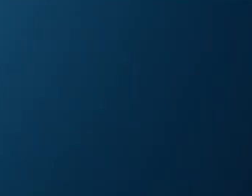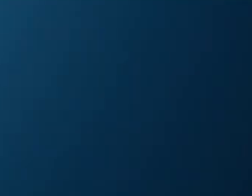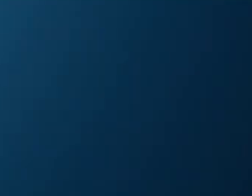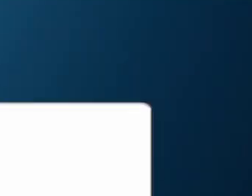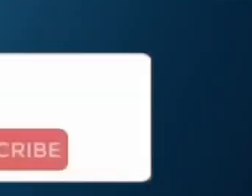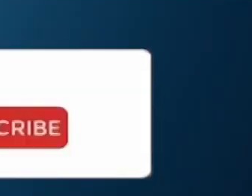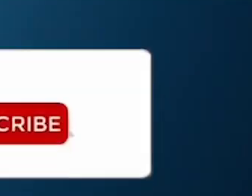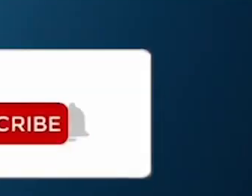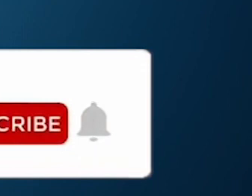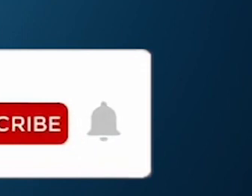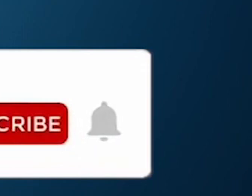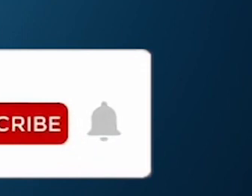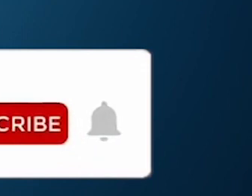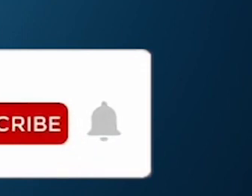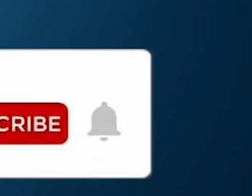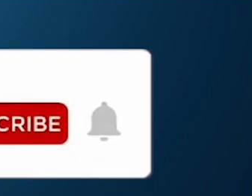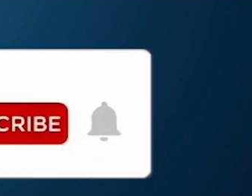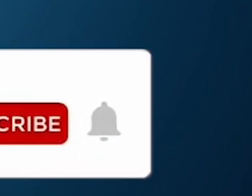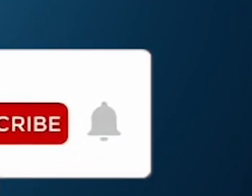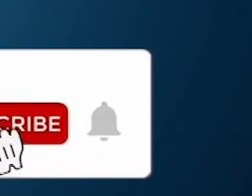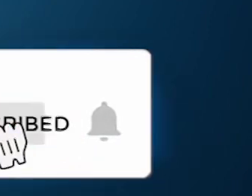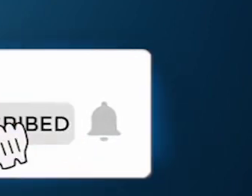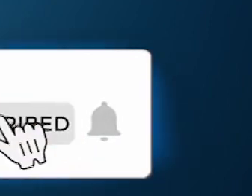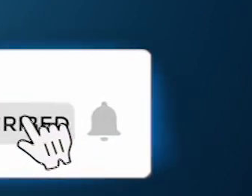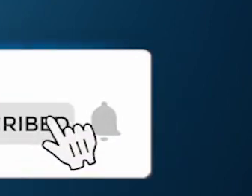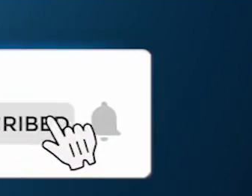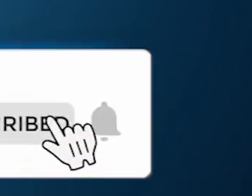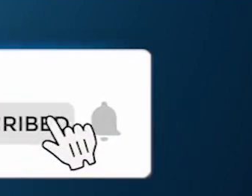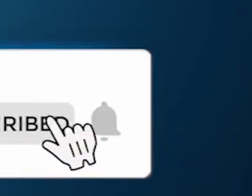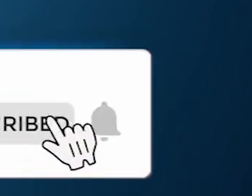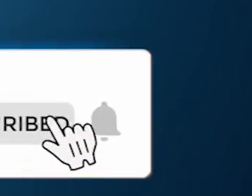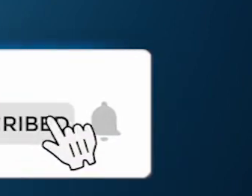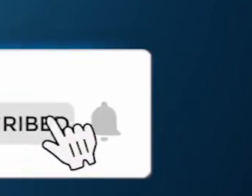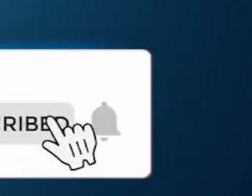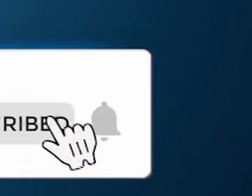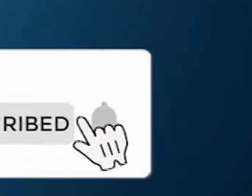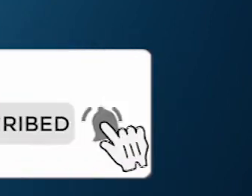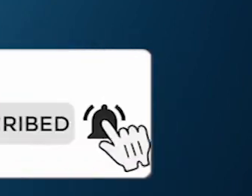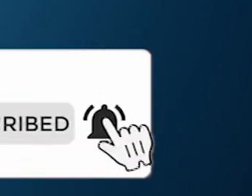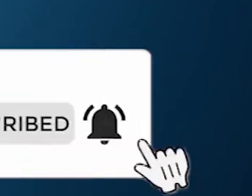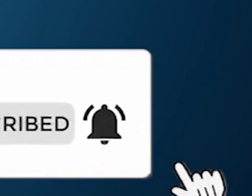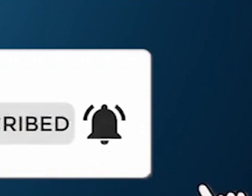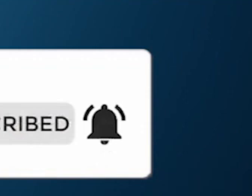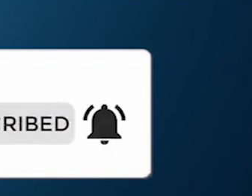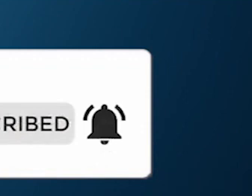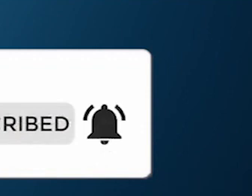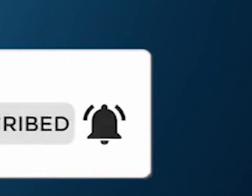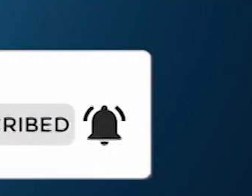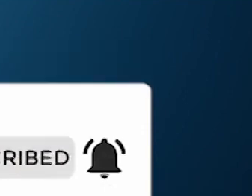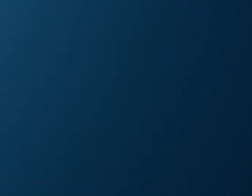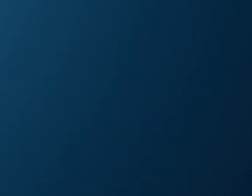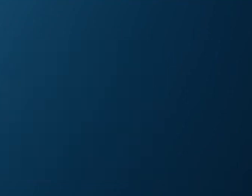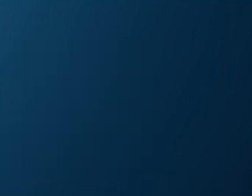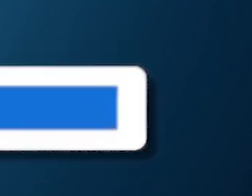informação factuais no atuais, queta haluha inscreva iha canal RTTL, hanehan botão